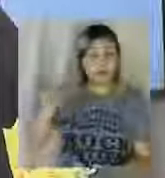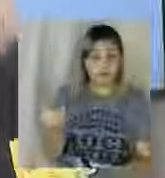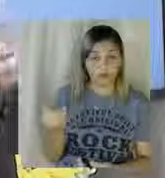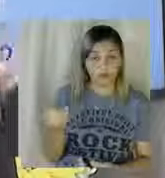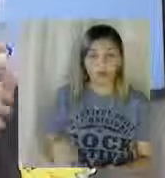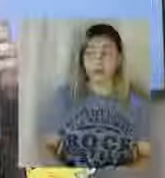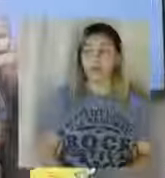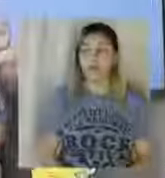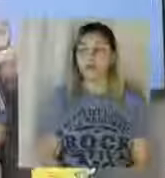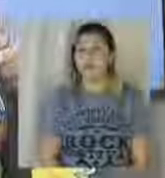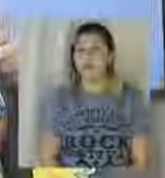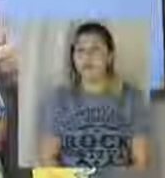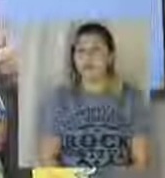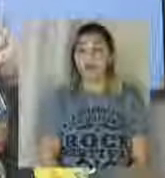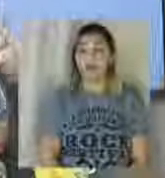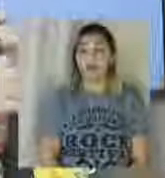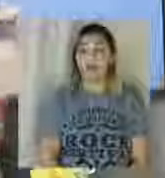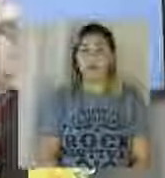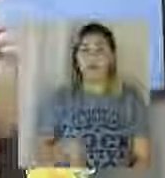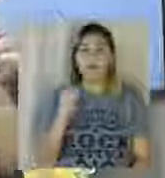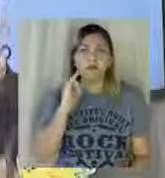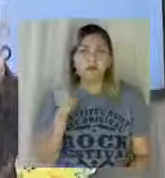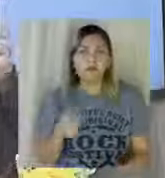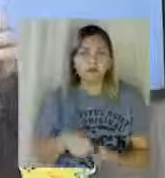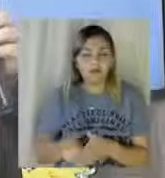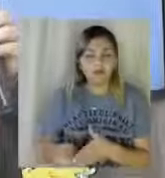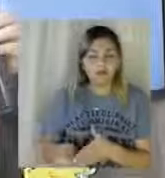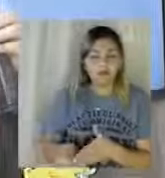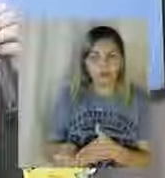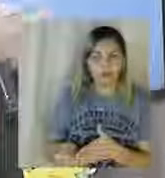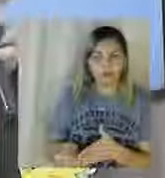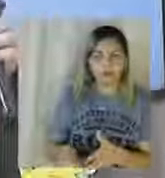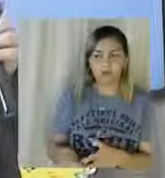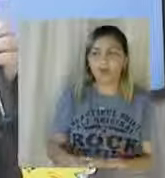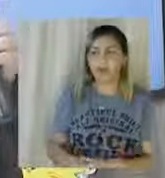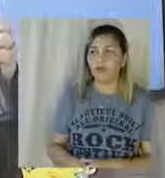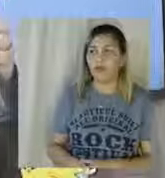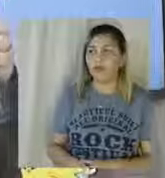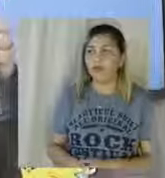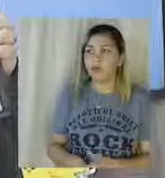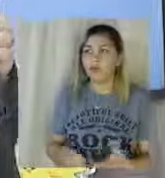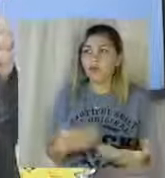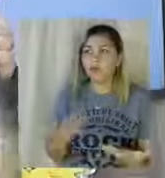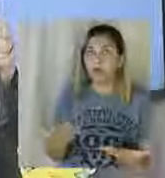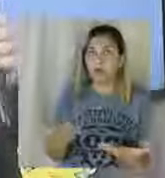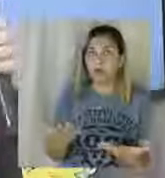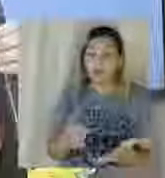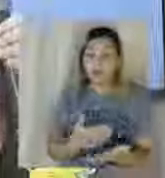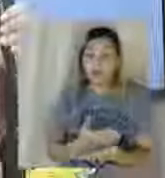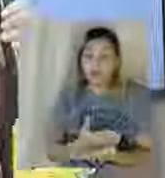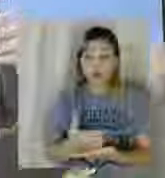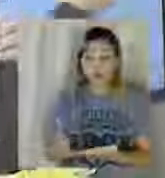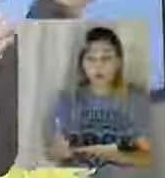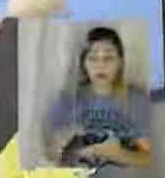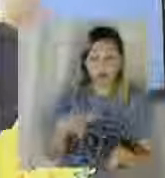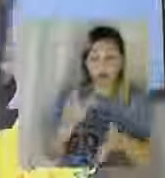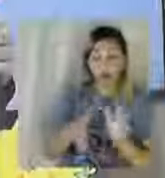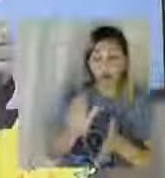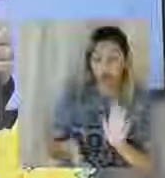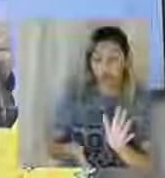a Josiane. Josiane, minha querida, me diz uma coisa, quando que entrou